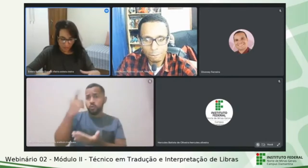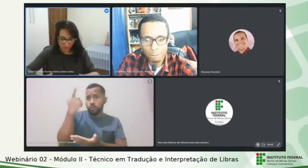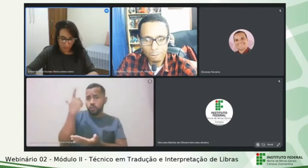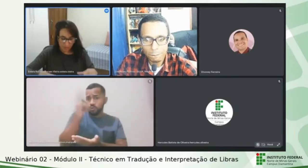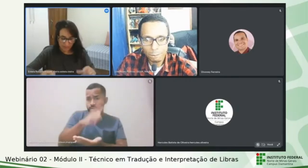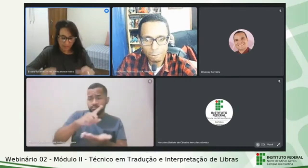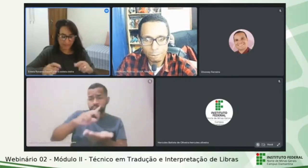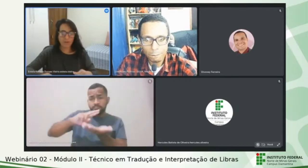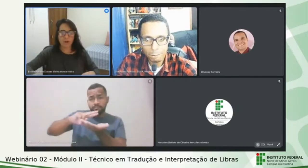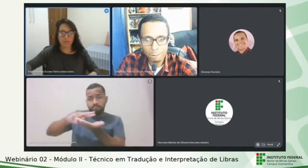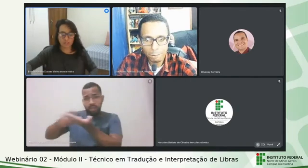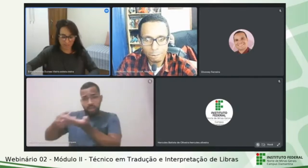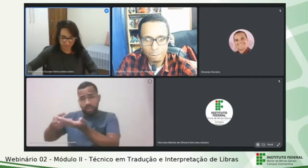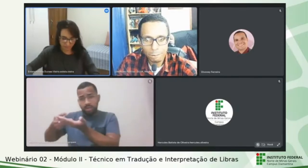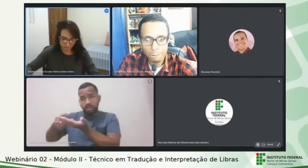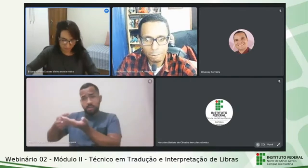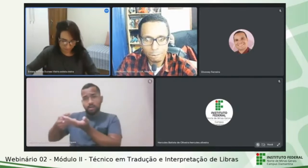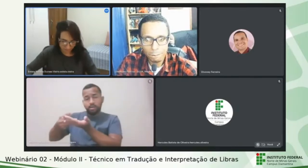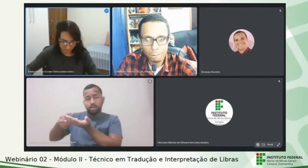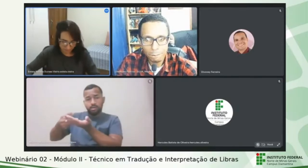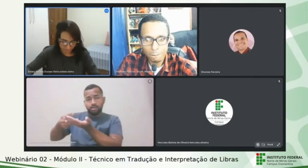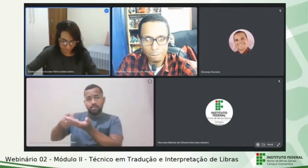de tradução intersemiótica?